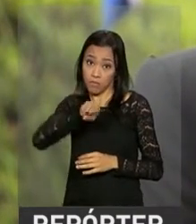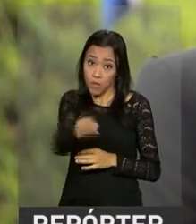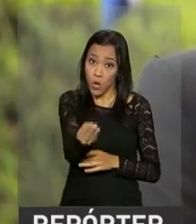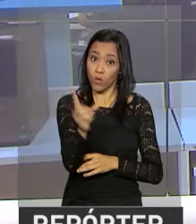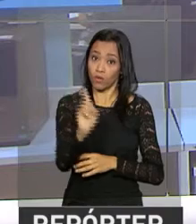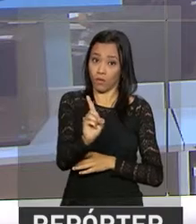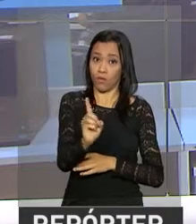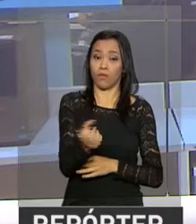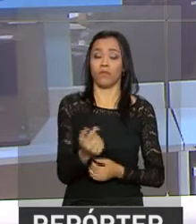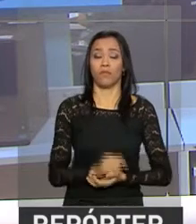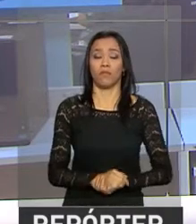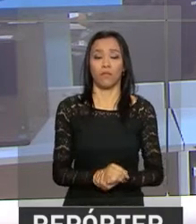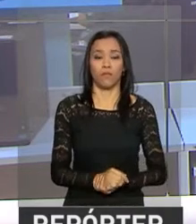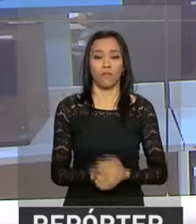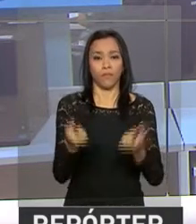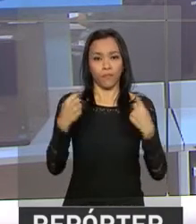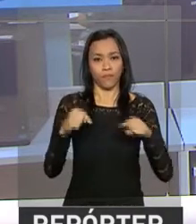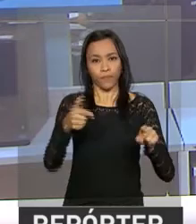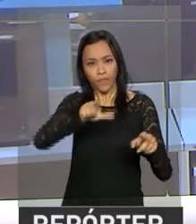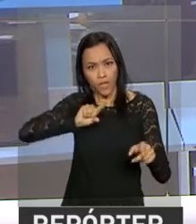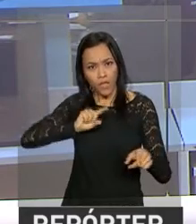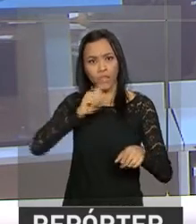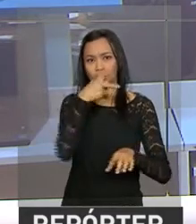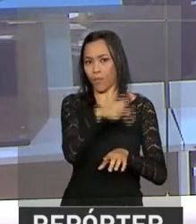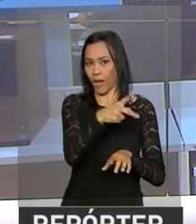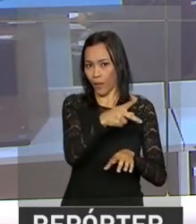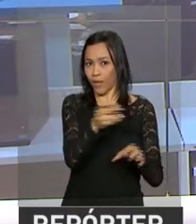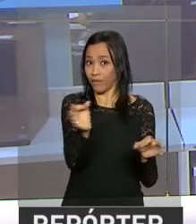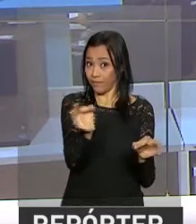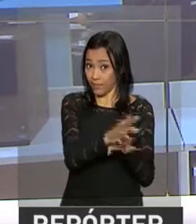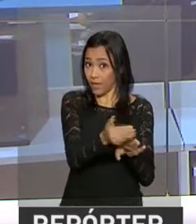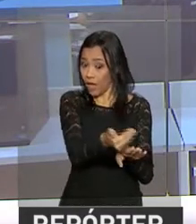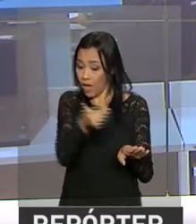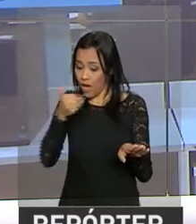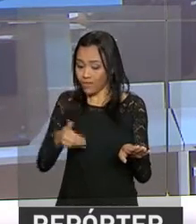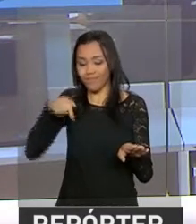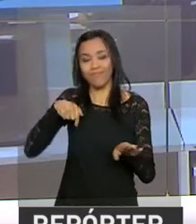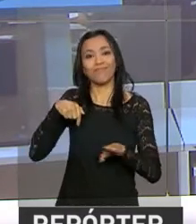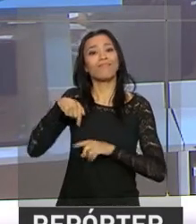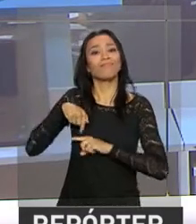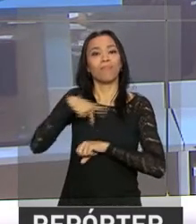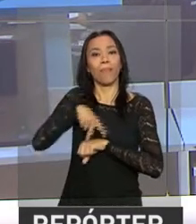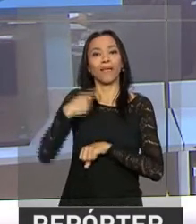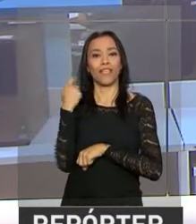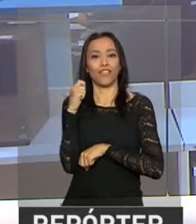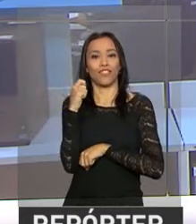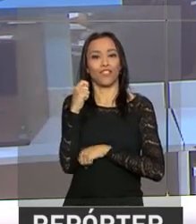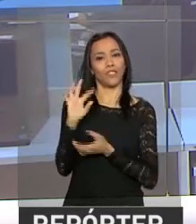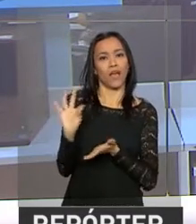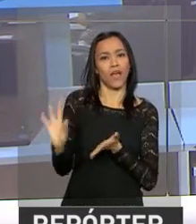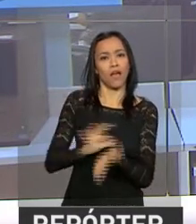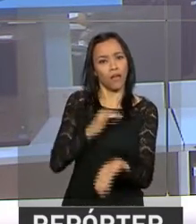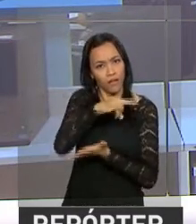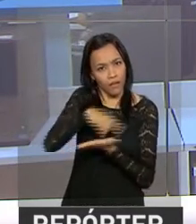US$ 3,3 bilhões. E antes do Paraguai, o presidente Michel Temer esteve na Argentina, onde assinou acordos que vão